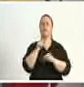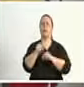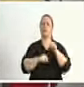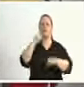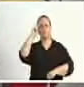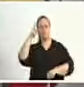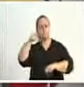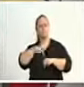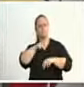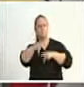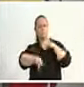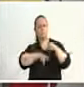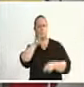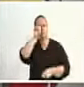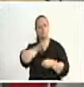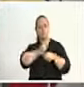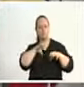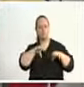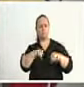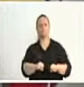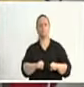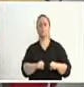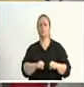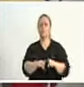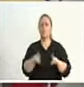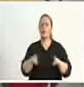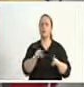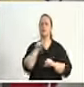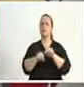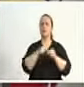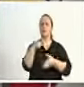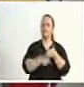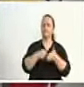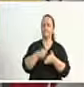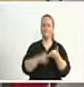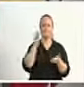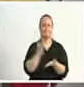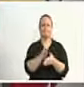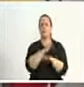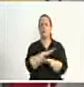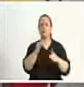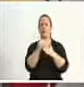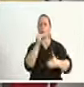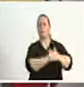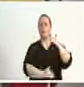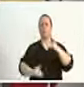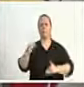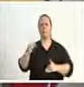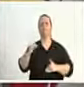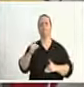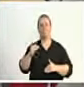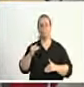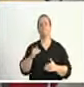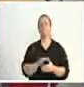um povo com direitos, um povo que luta pelo fim das desigualdades, que é uma dívida histórica no nosso Brasil. E agora finalizo,